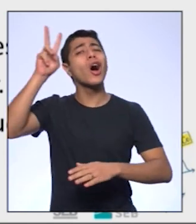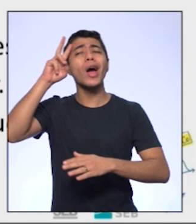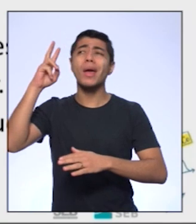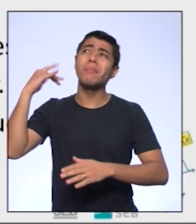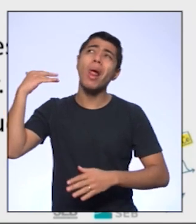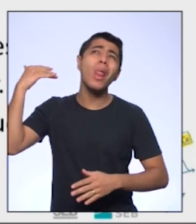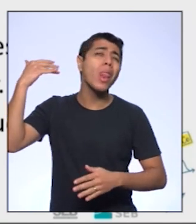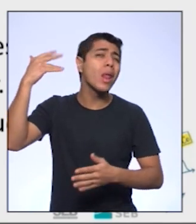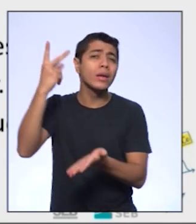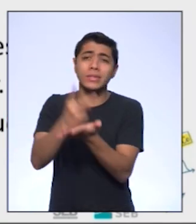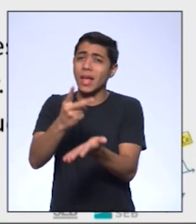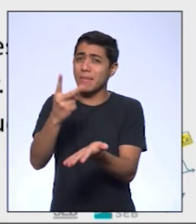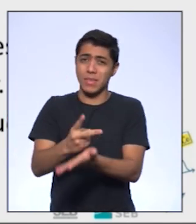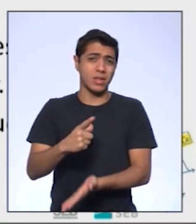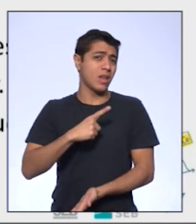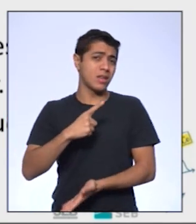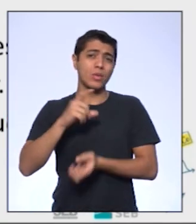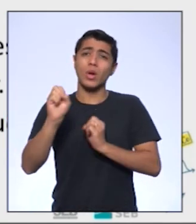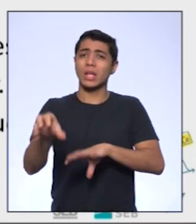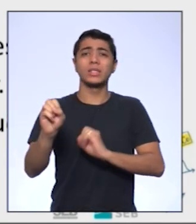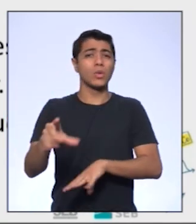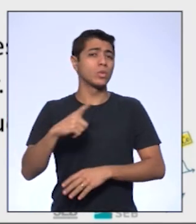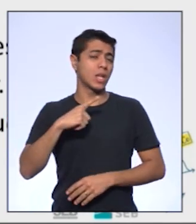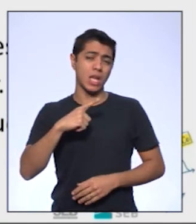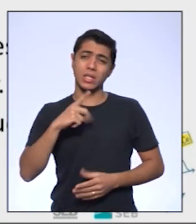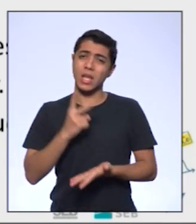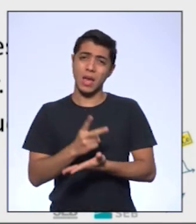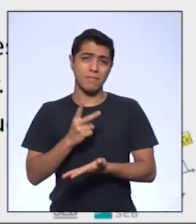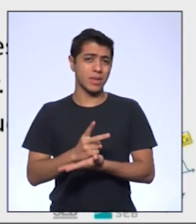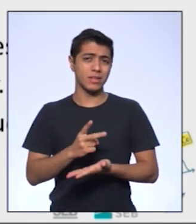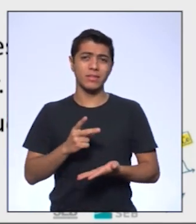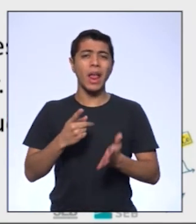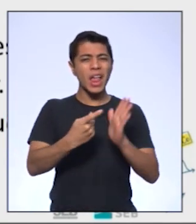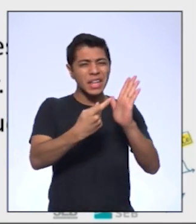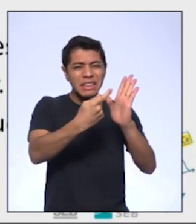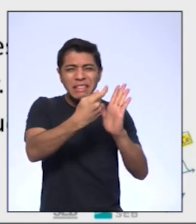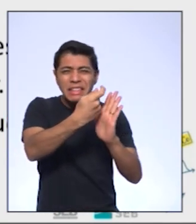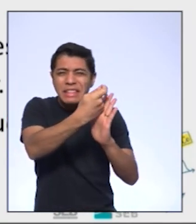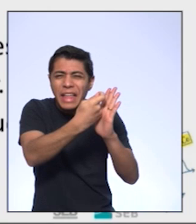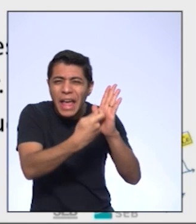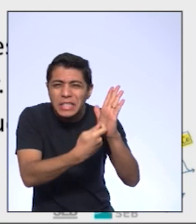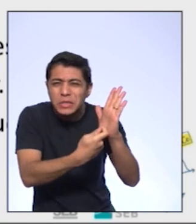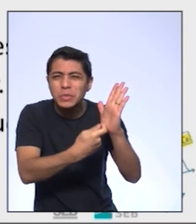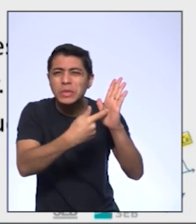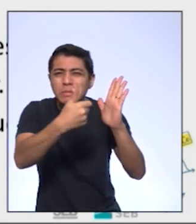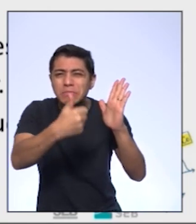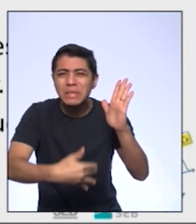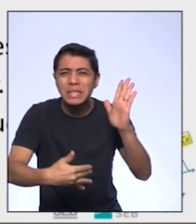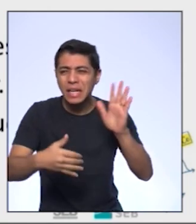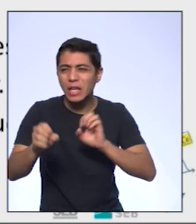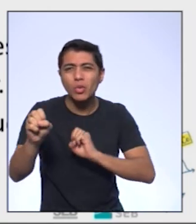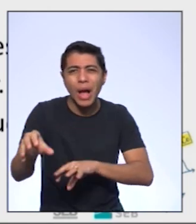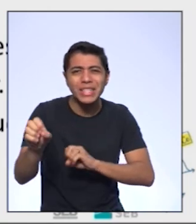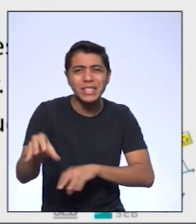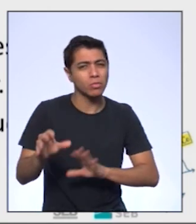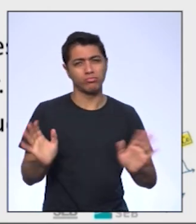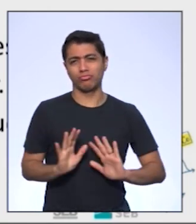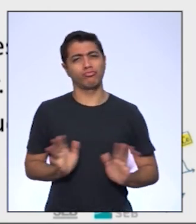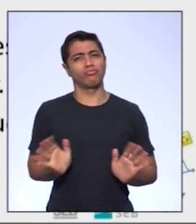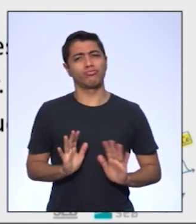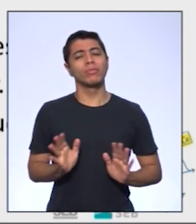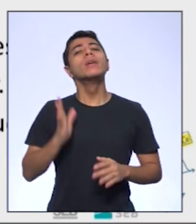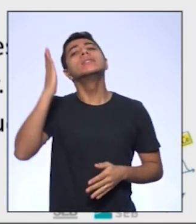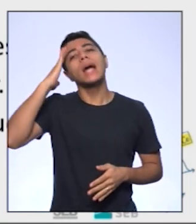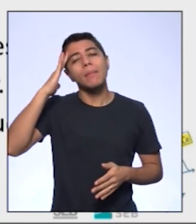esteve presente. Qual que é o rolê? De novo, fora da questão do texto. O texto, beleza, o cara é professor, mas ele não está falando só disso. Isso é só